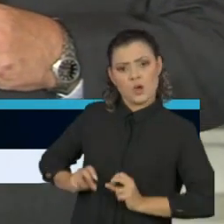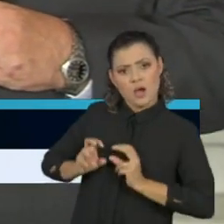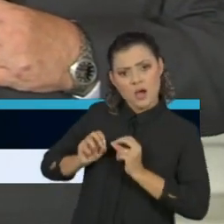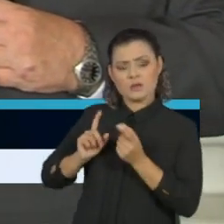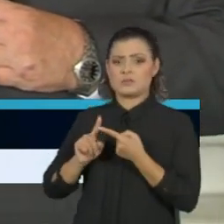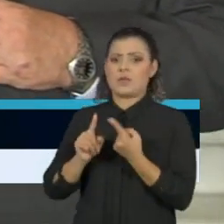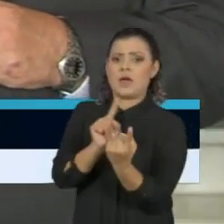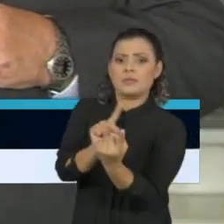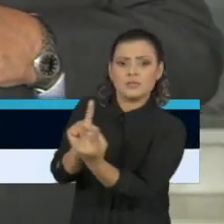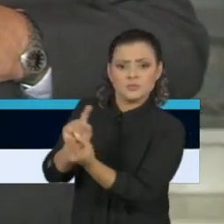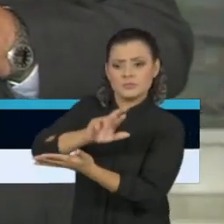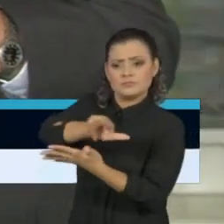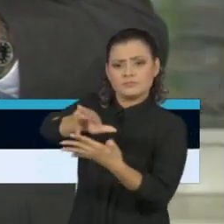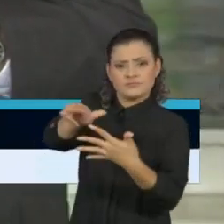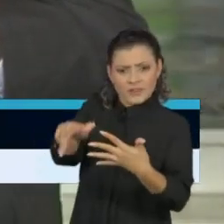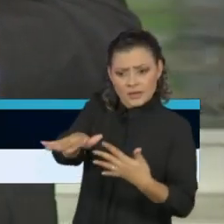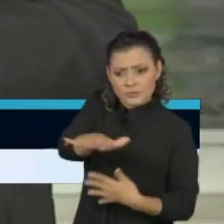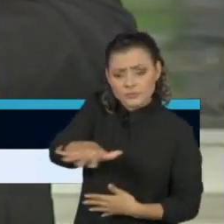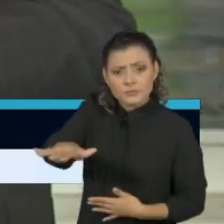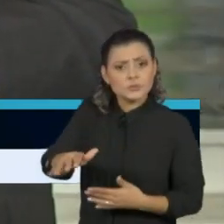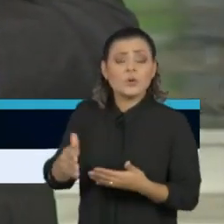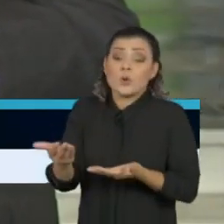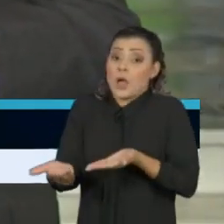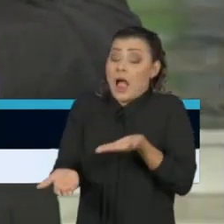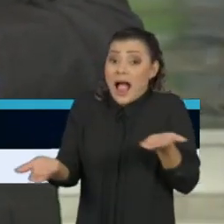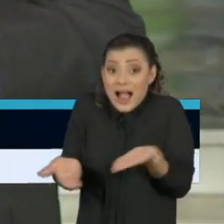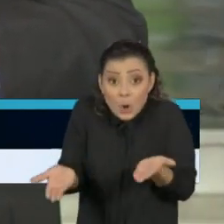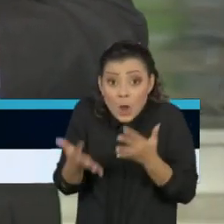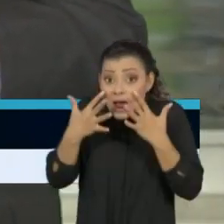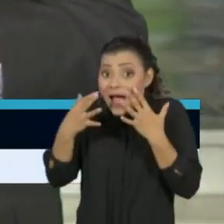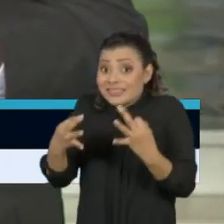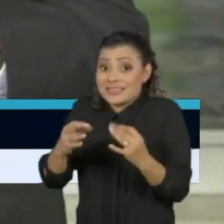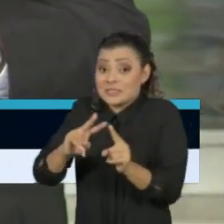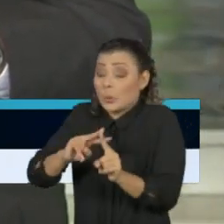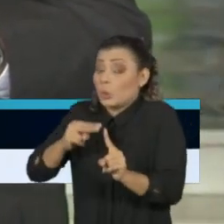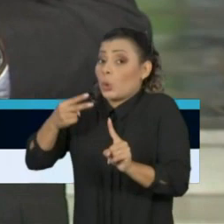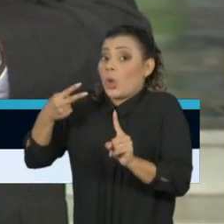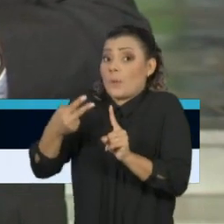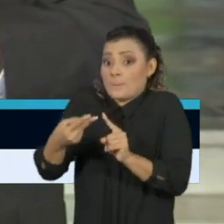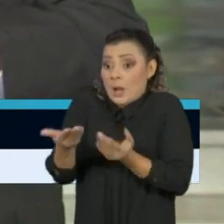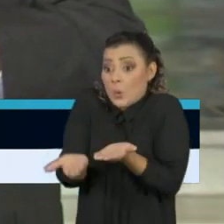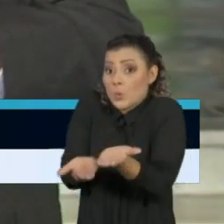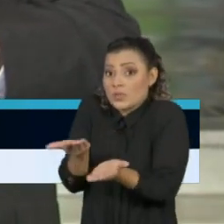especialmente em oncologia, um cuidado redobrado para que eles